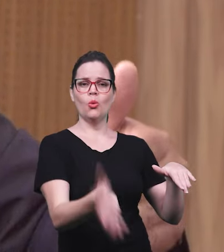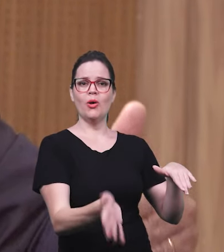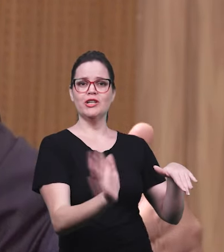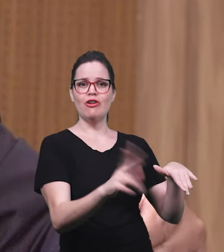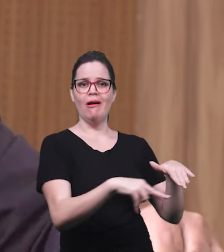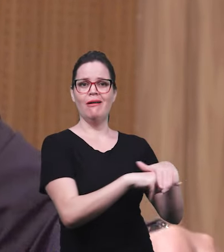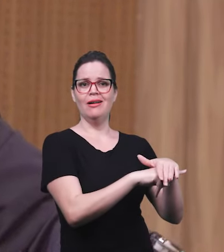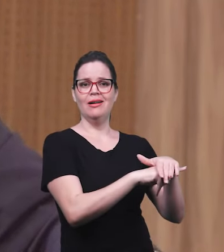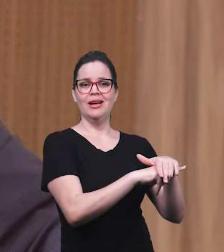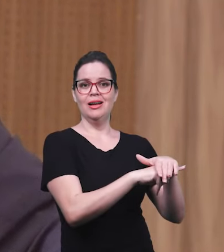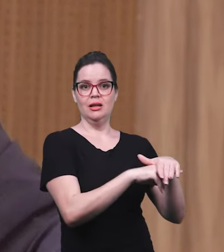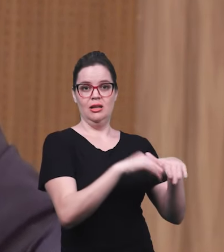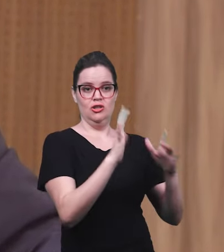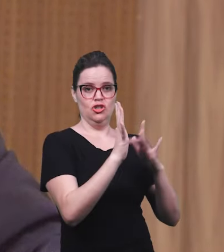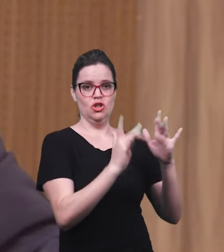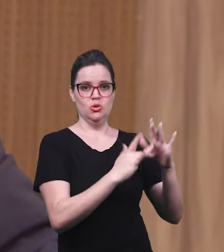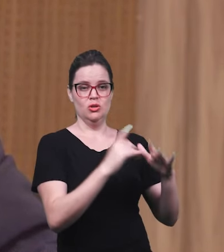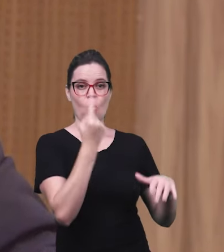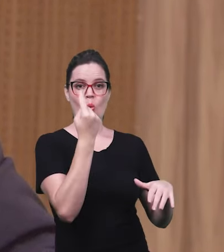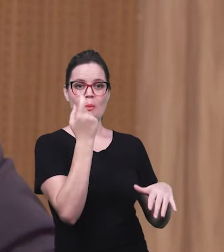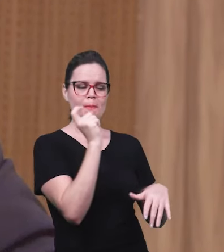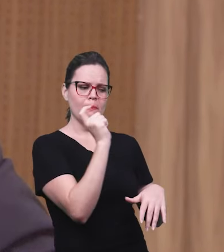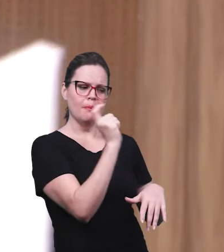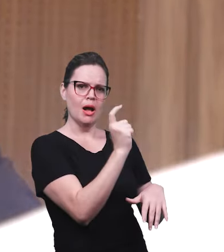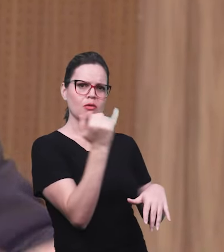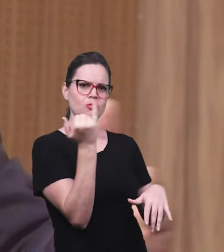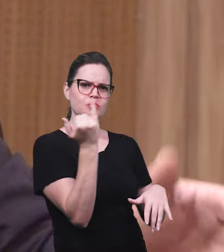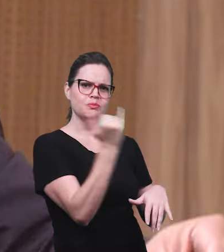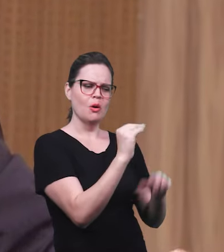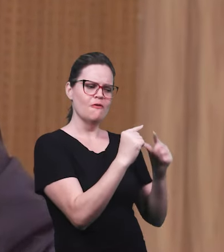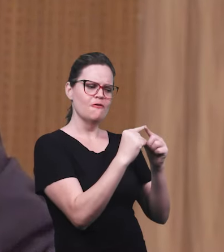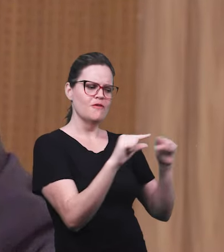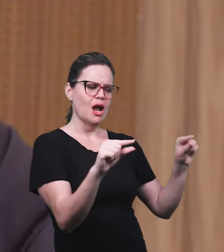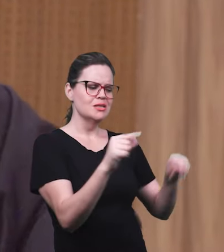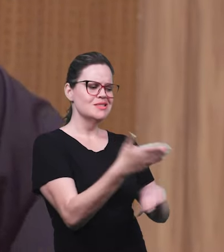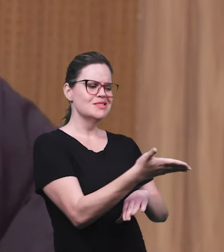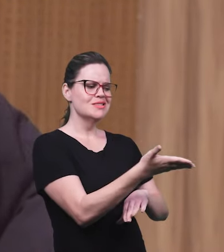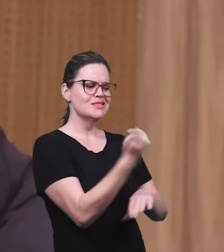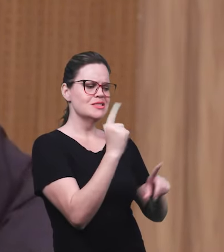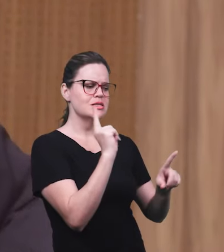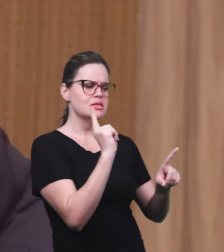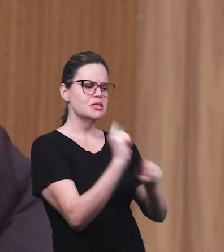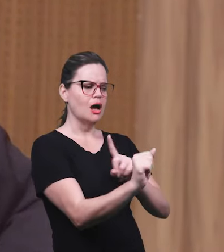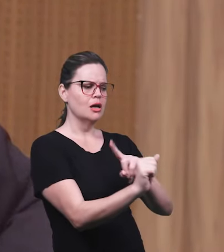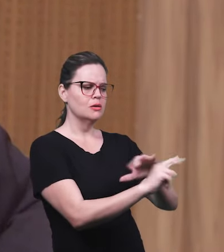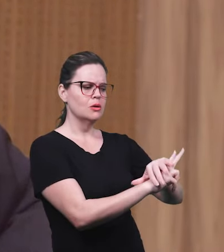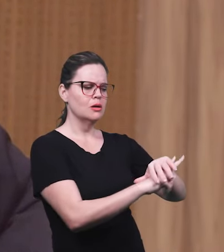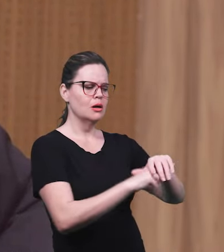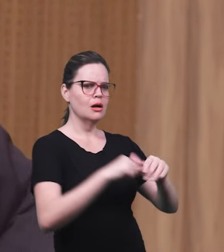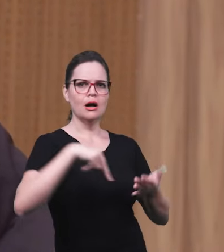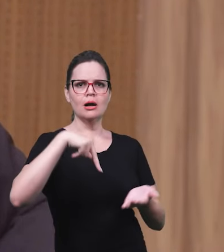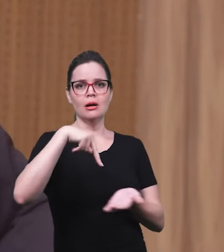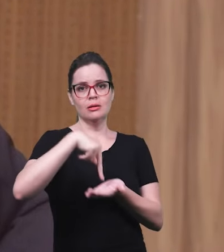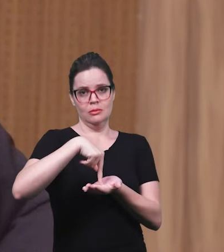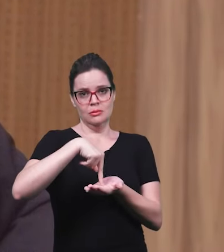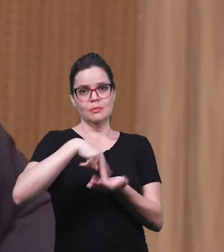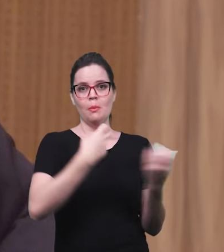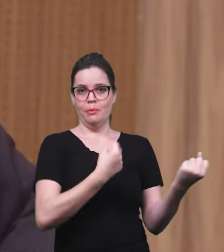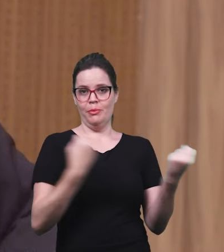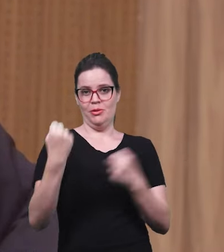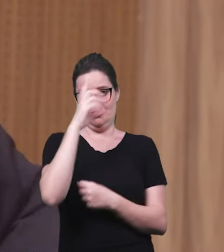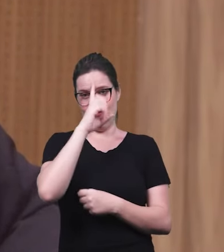age dessa maneira. O poder de Deus. Quando o povo estava caminhando no